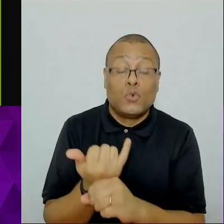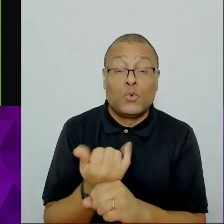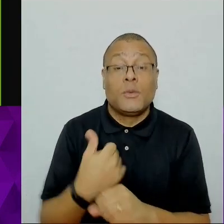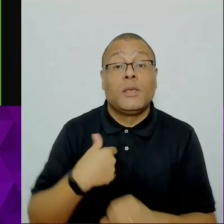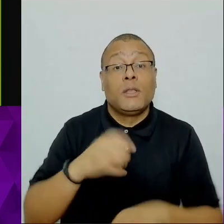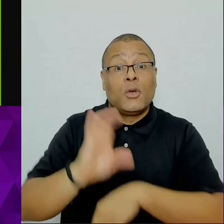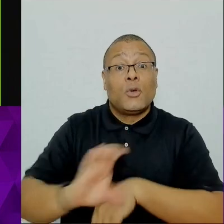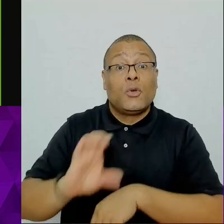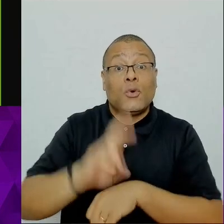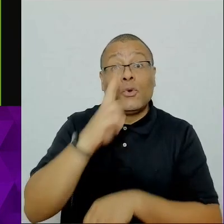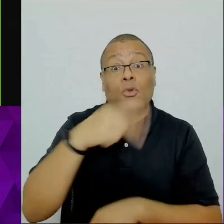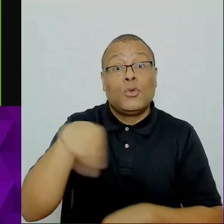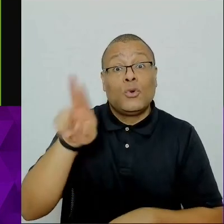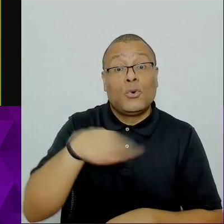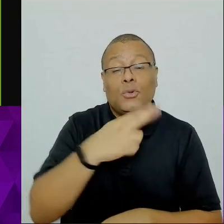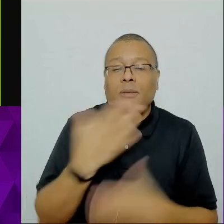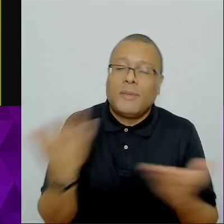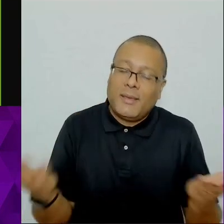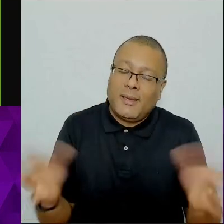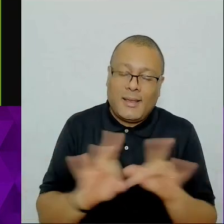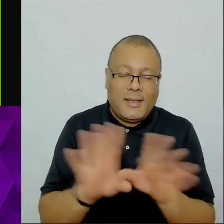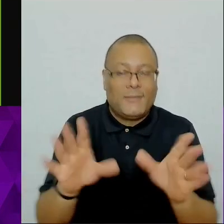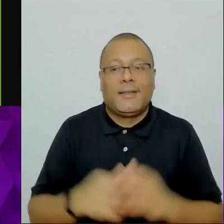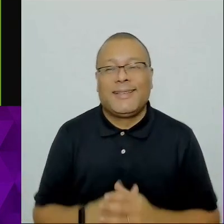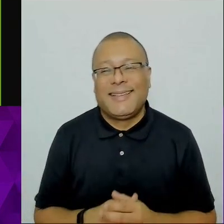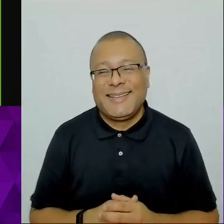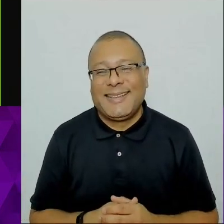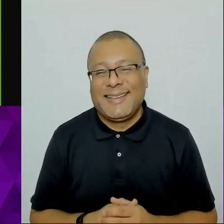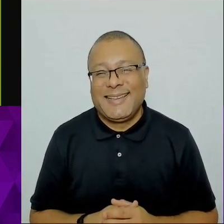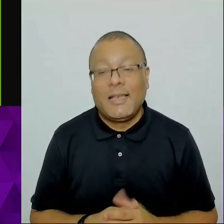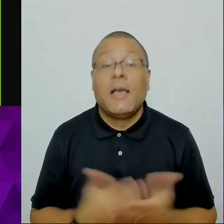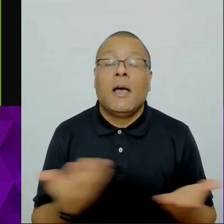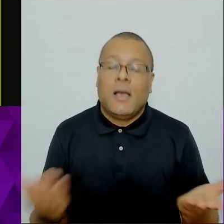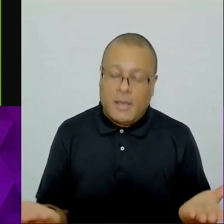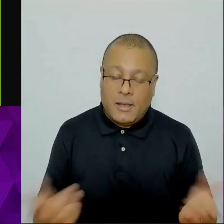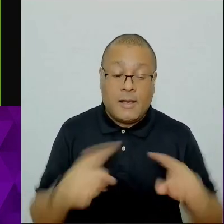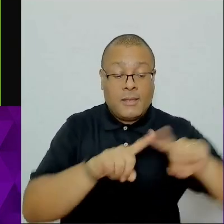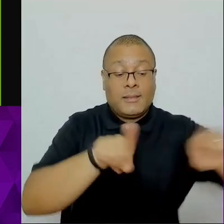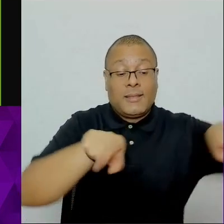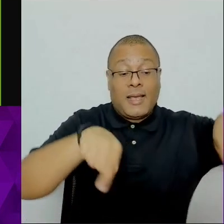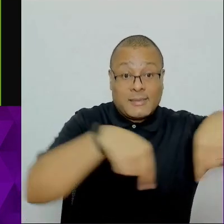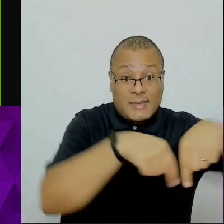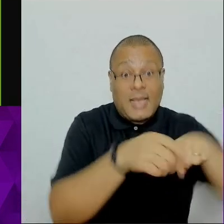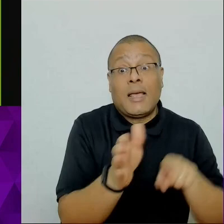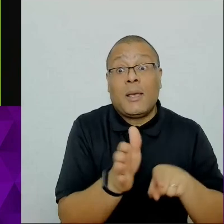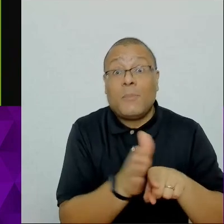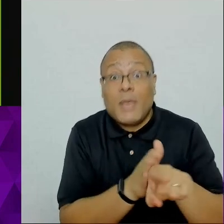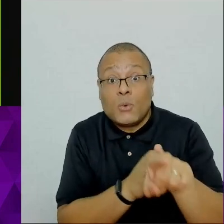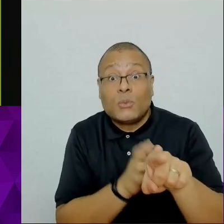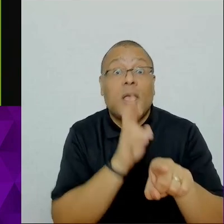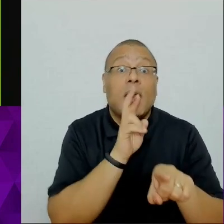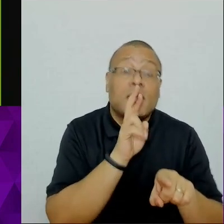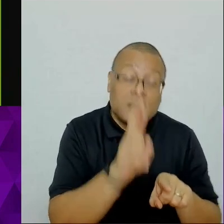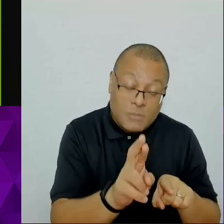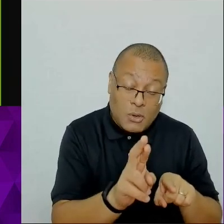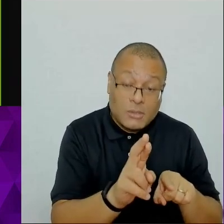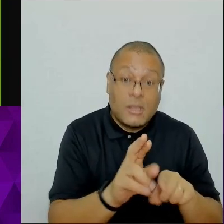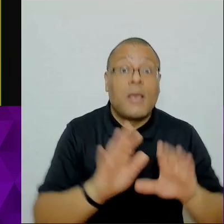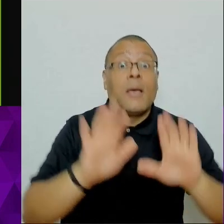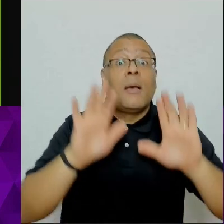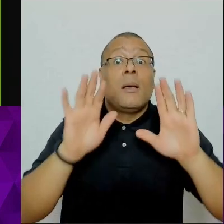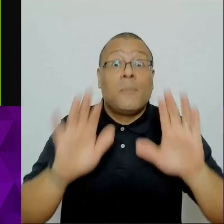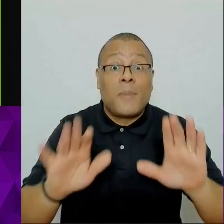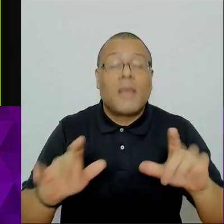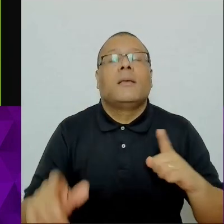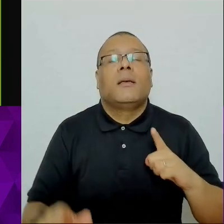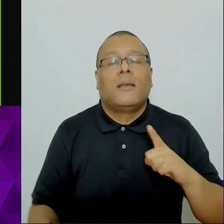na Udemy. E é isso aí. Isso. A gente vai para a sala, né, para depois responder algumas perguntas, mas aqui também